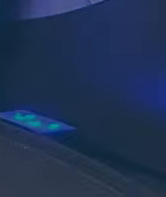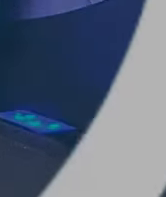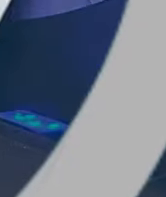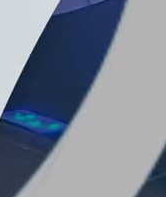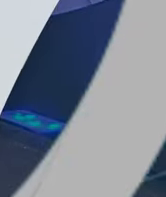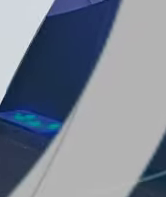Tchau!